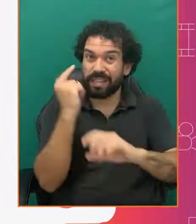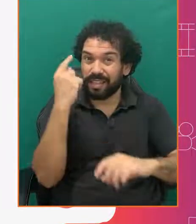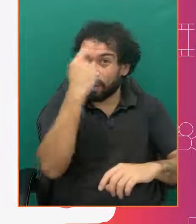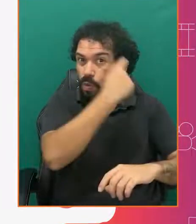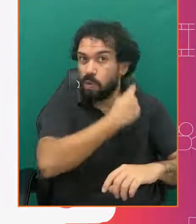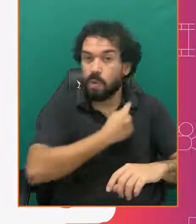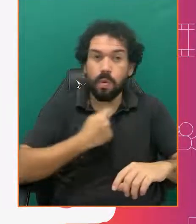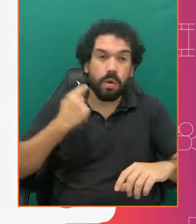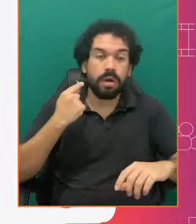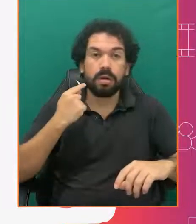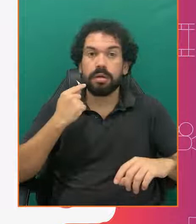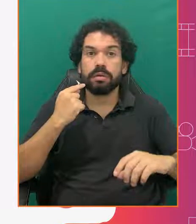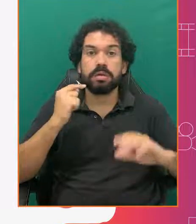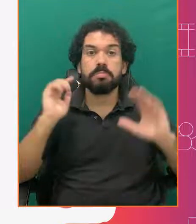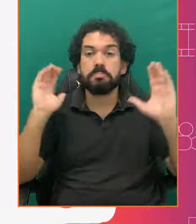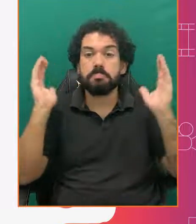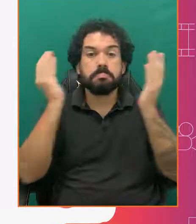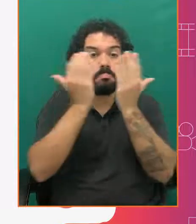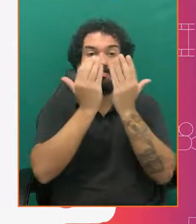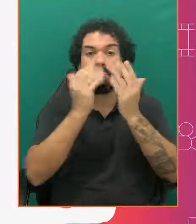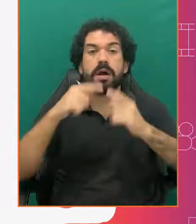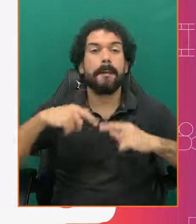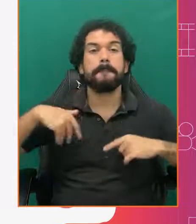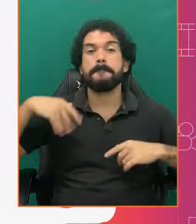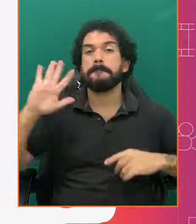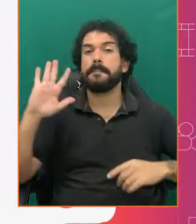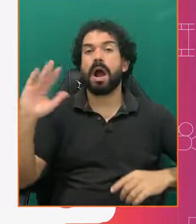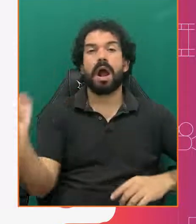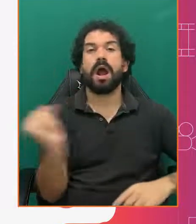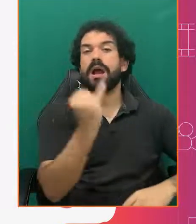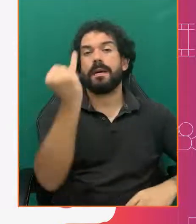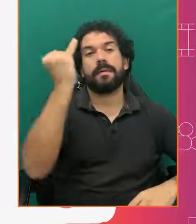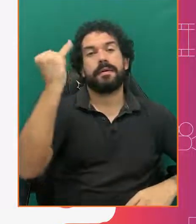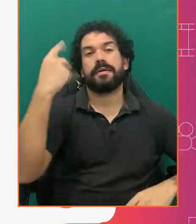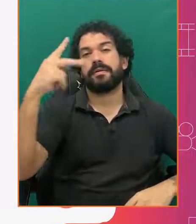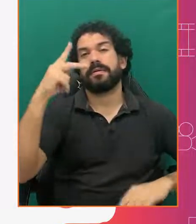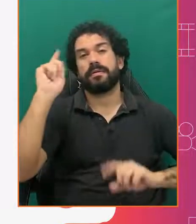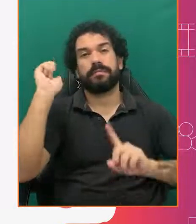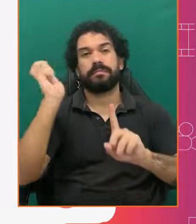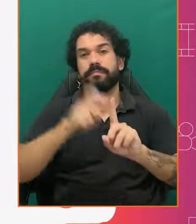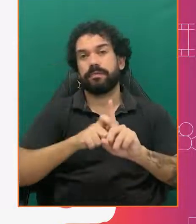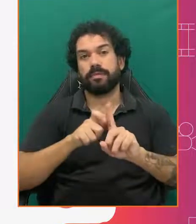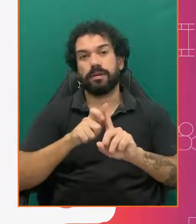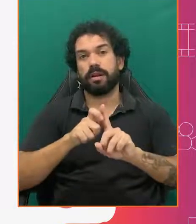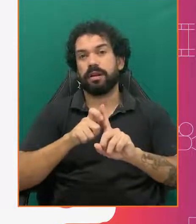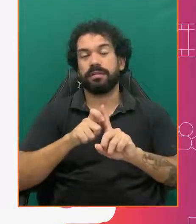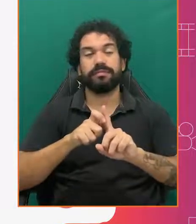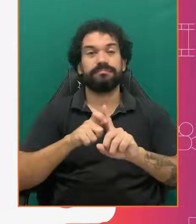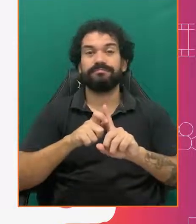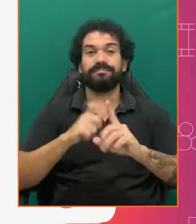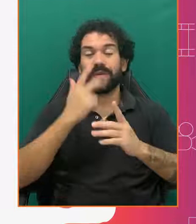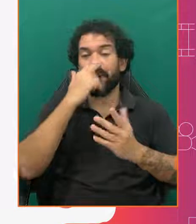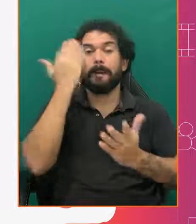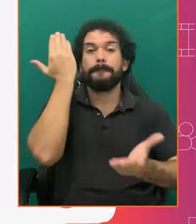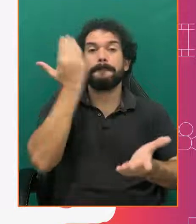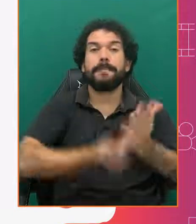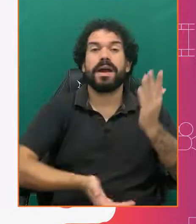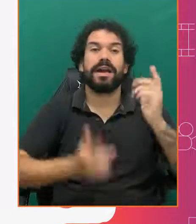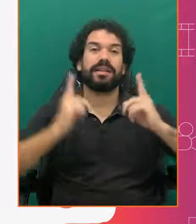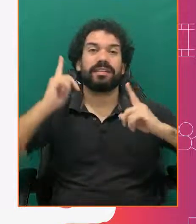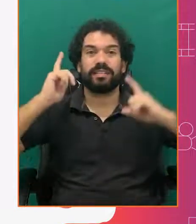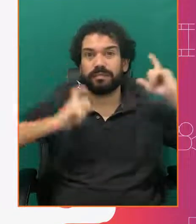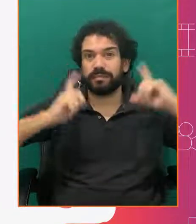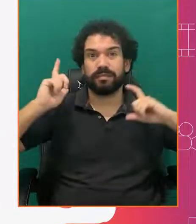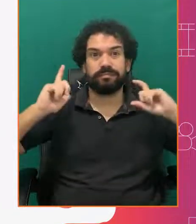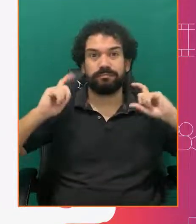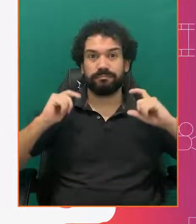o rosto, ele vai cobrir uma das partes mais importantes do personagem e vai tirar toda a expressividade,